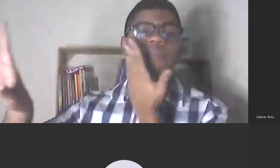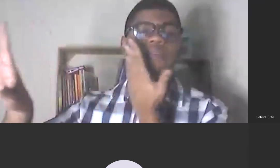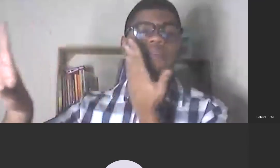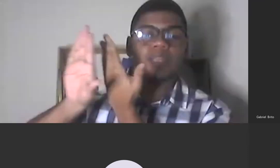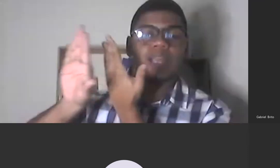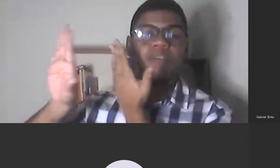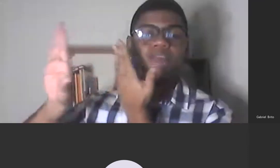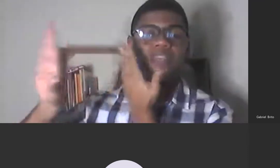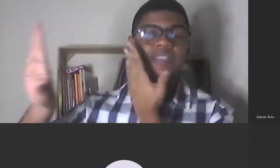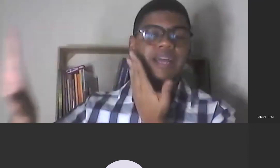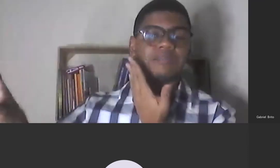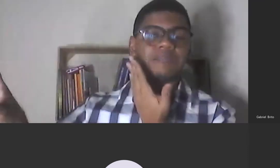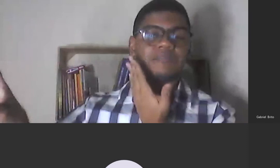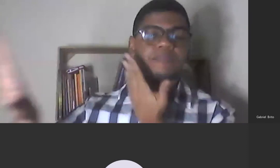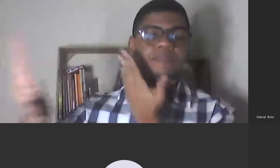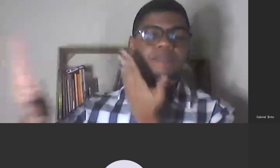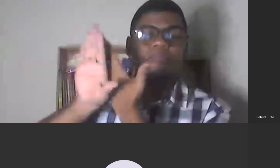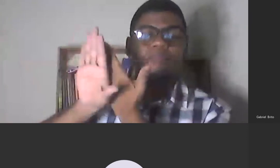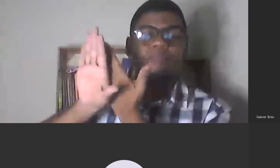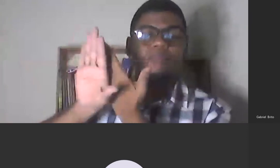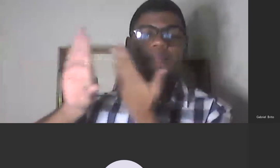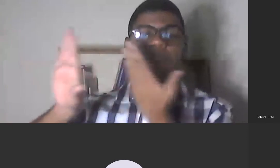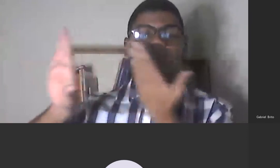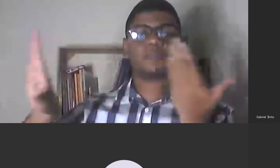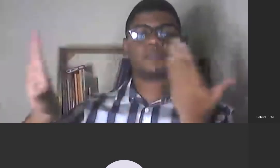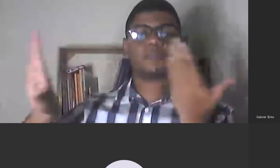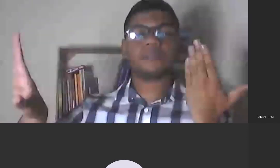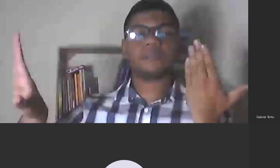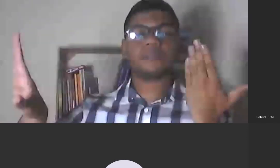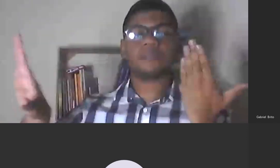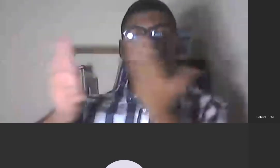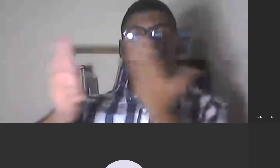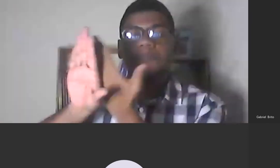outra. Afastar.